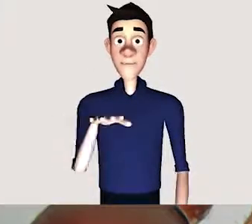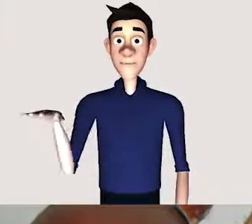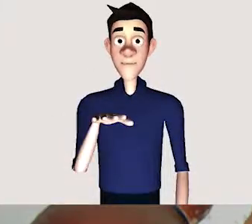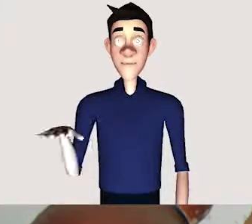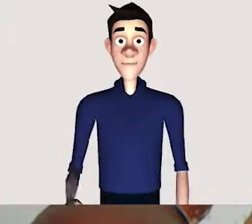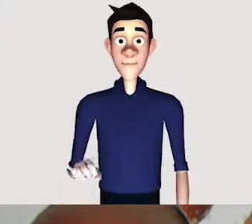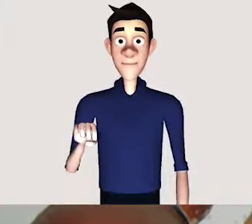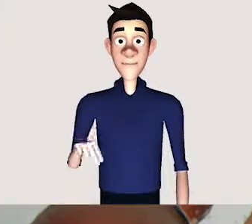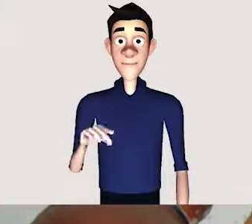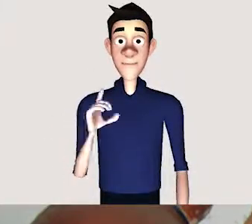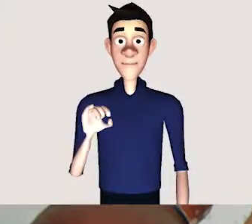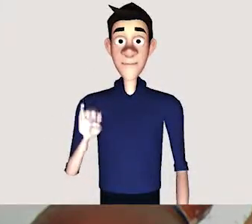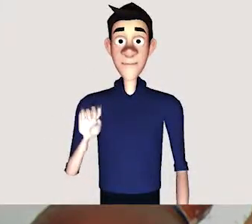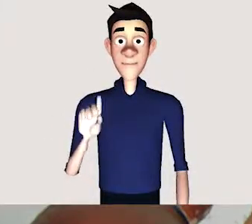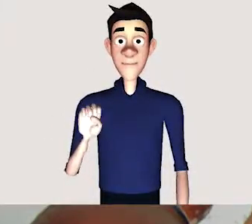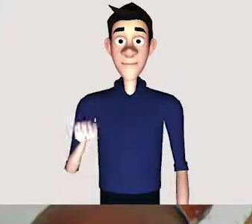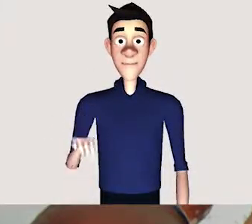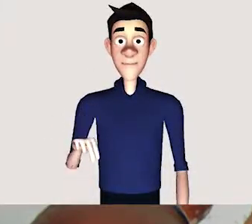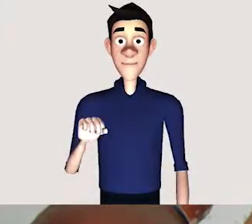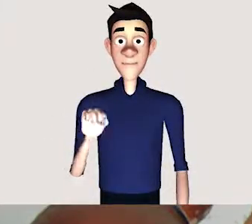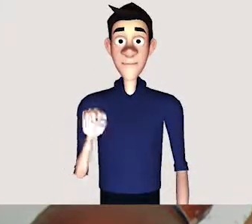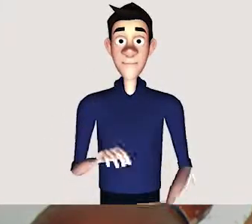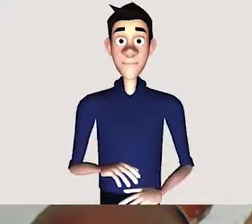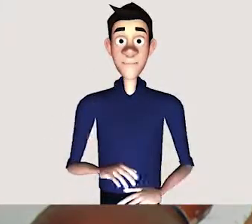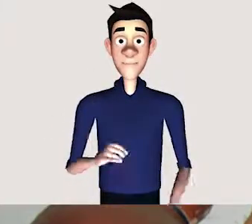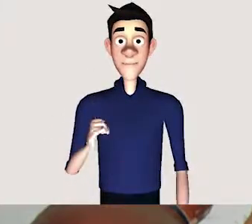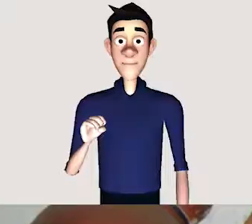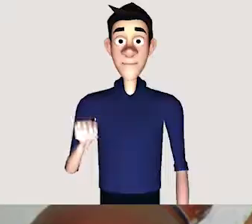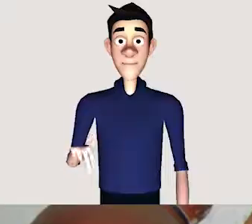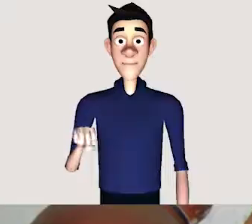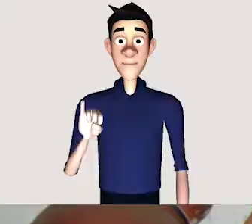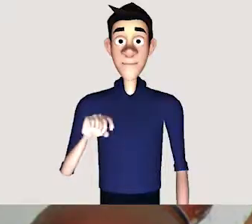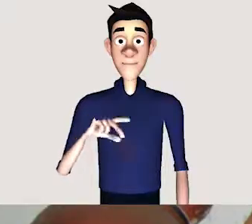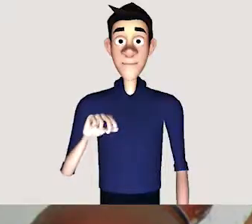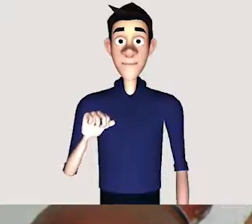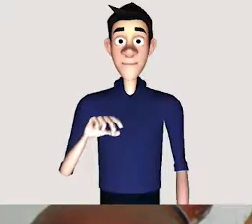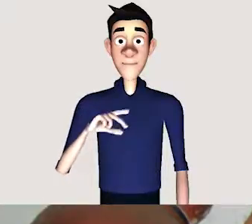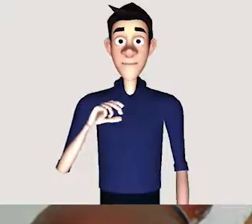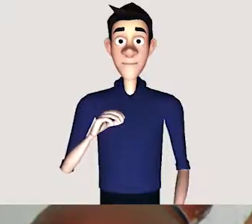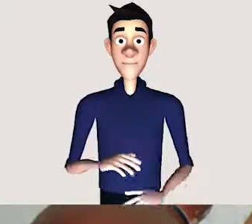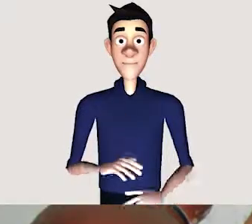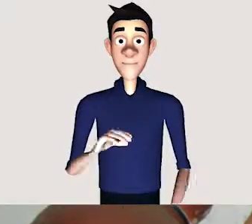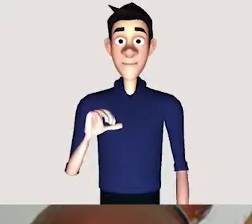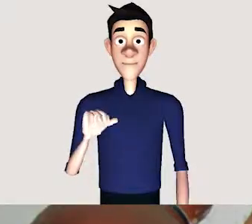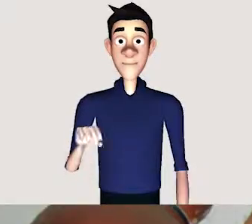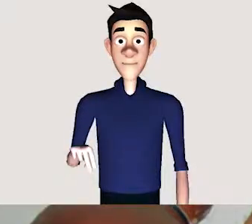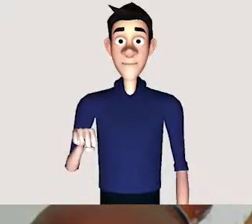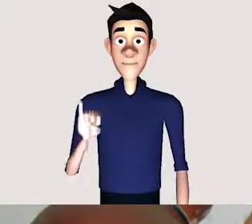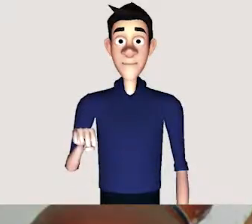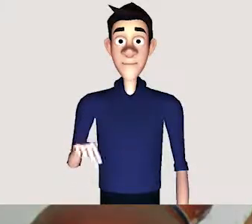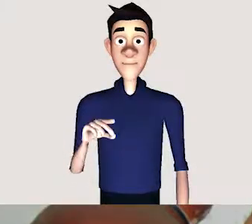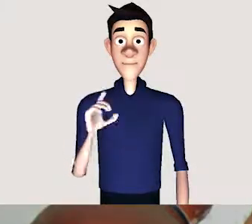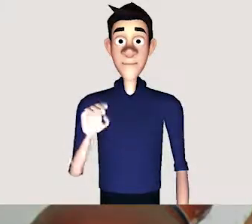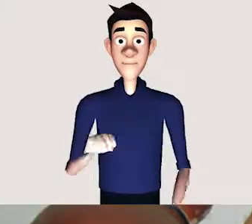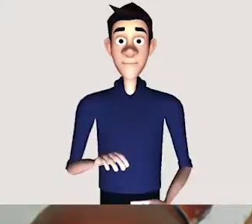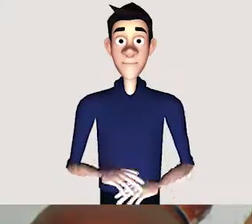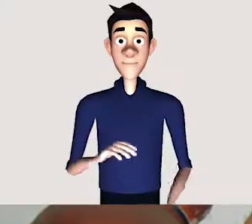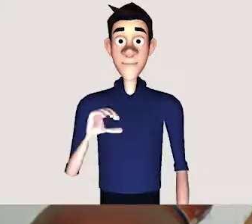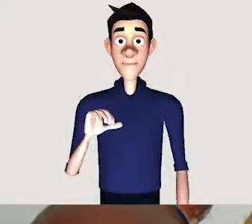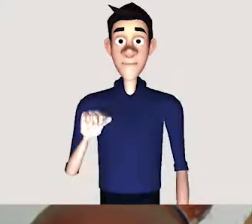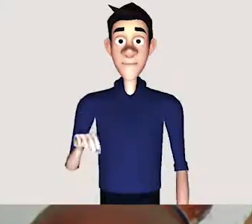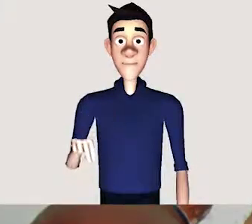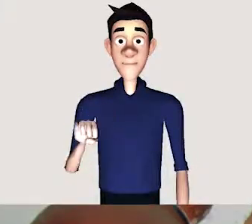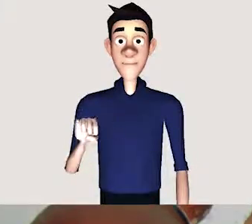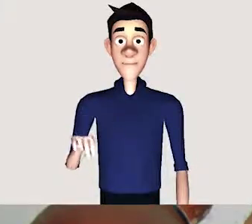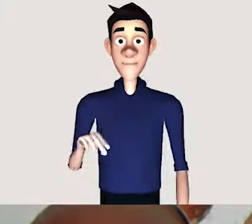Ceará. Porque ali, muitos povos indígenas chamaram para si a responsabilidade de contar a sua própria